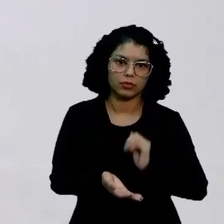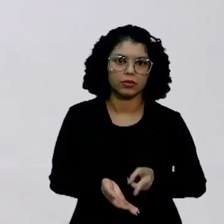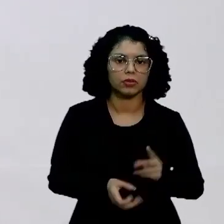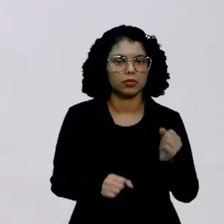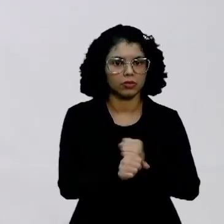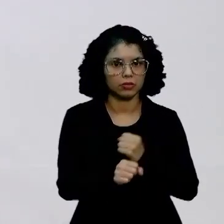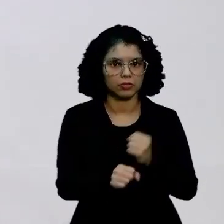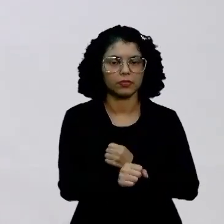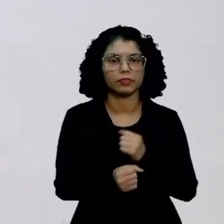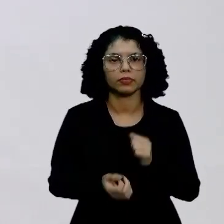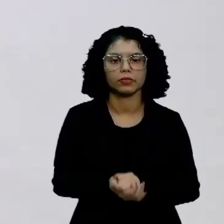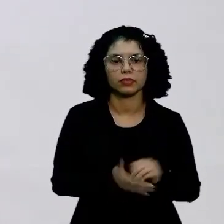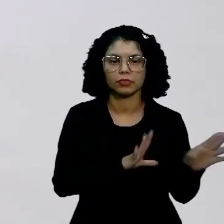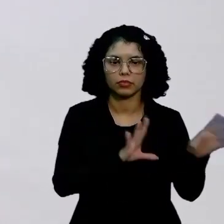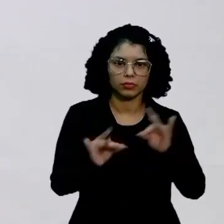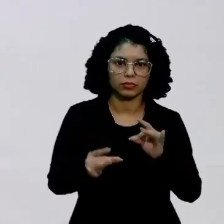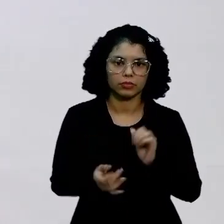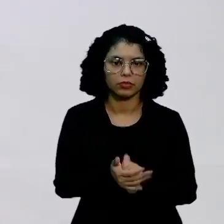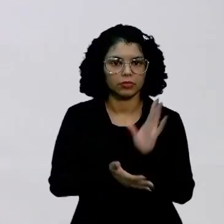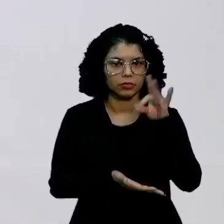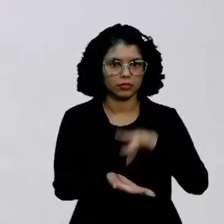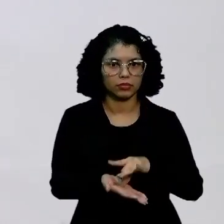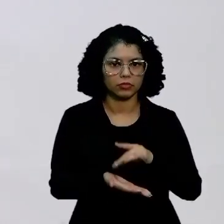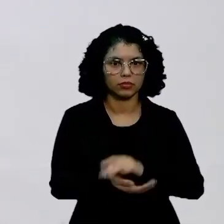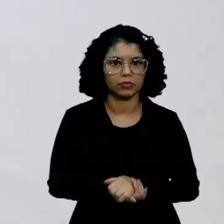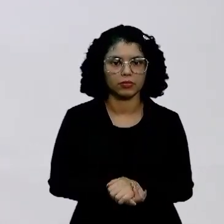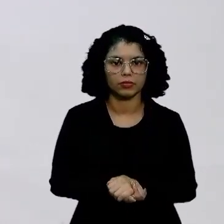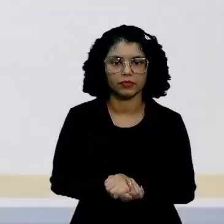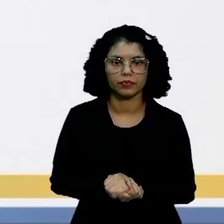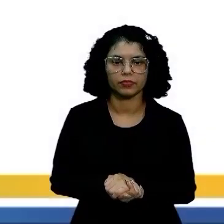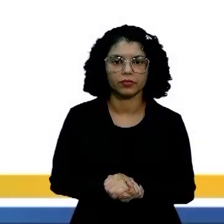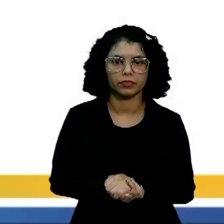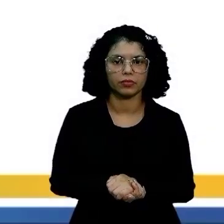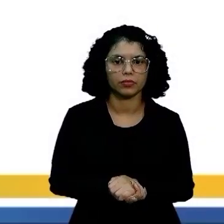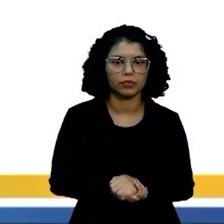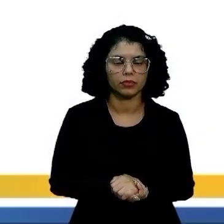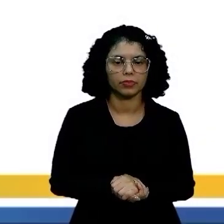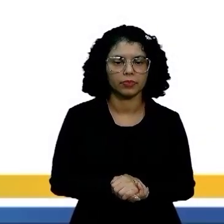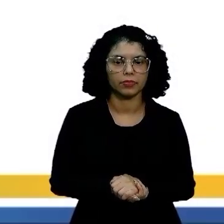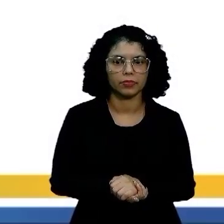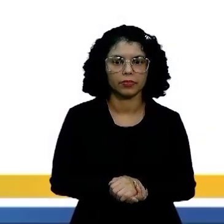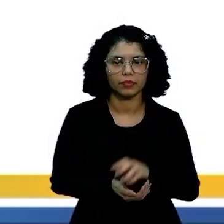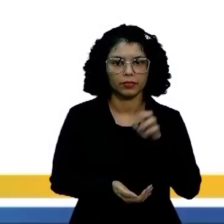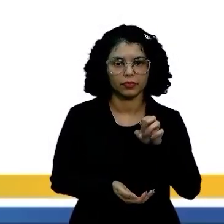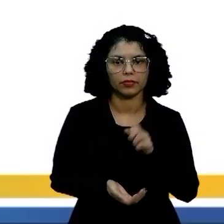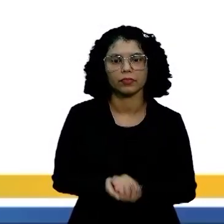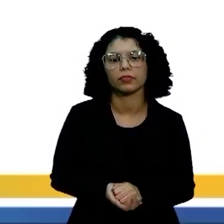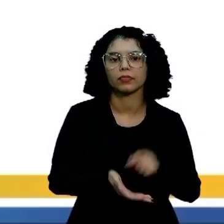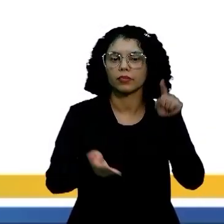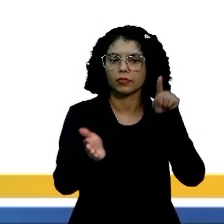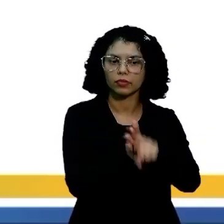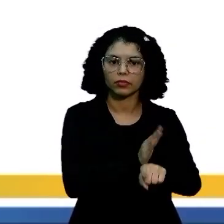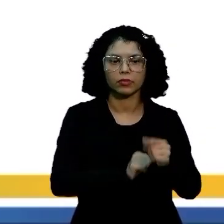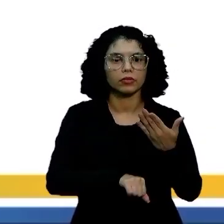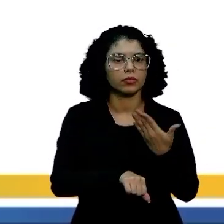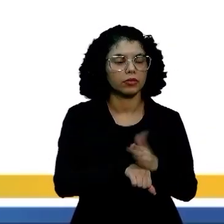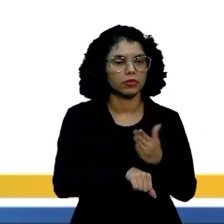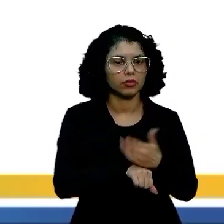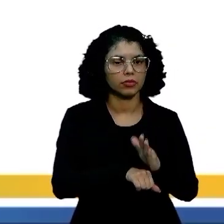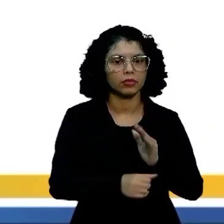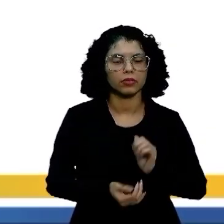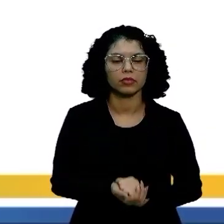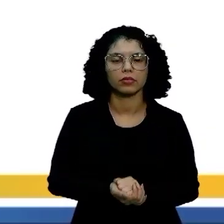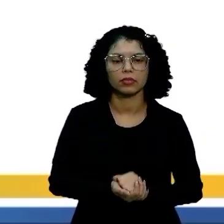construir, trazer para a realidade, perfeito? Vamos lá para a letra E. Questionamento